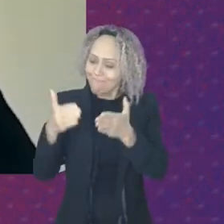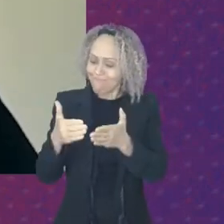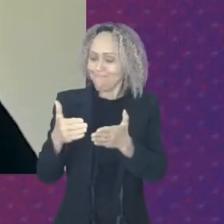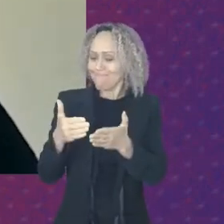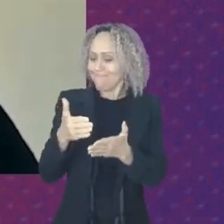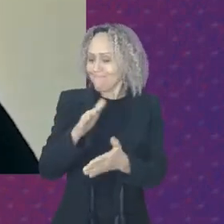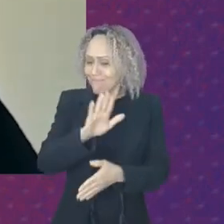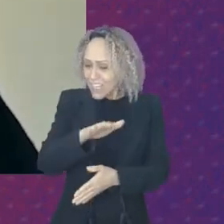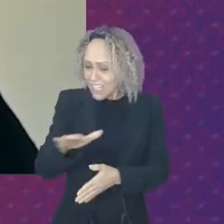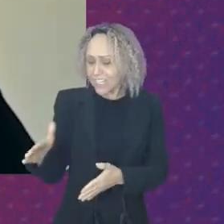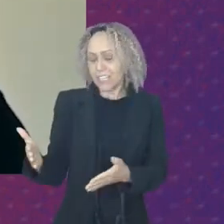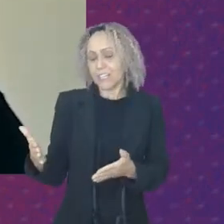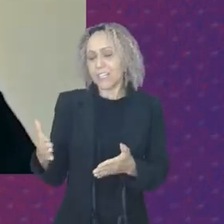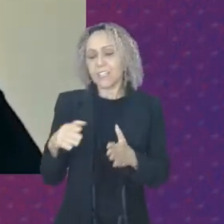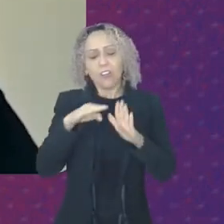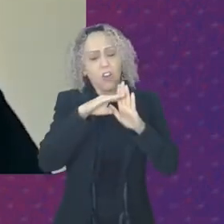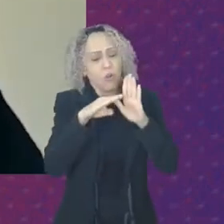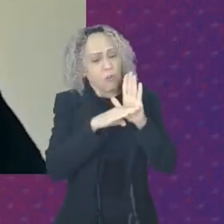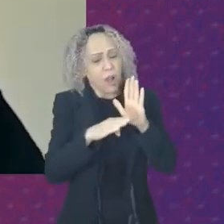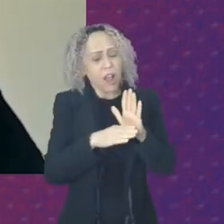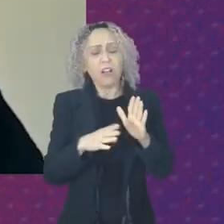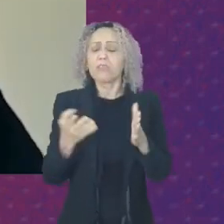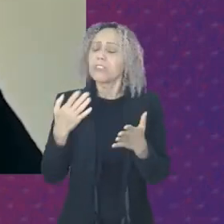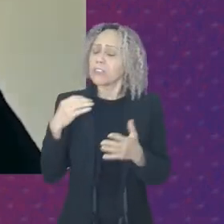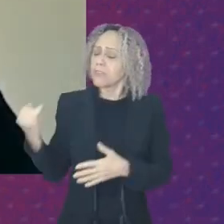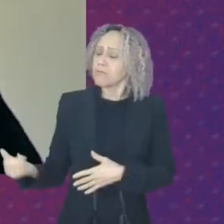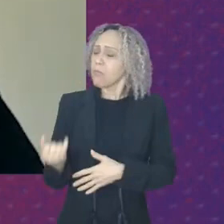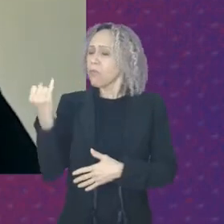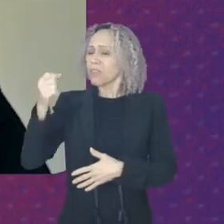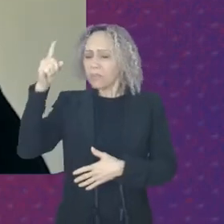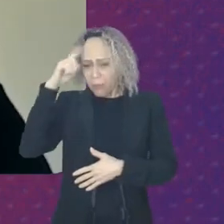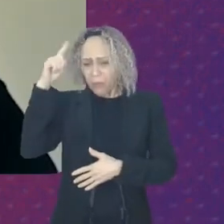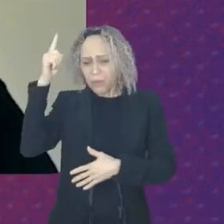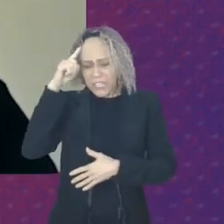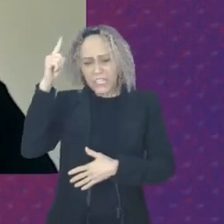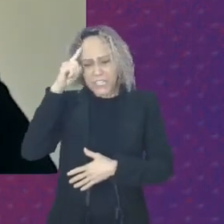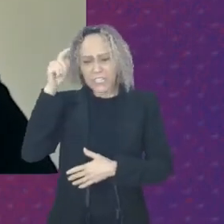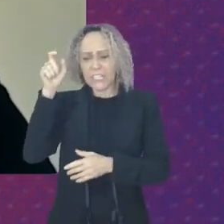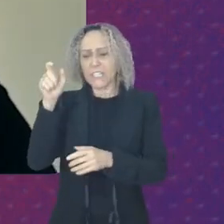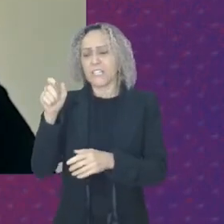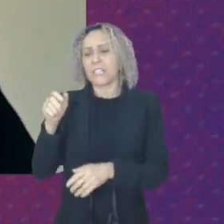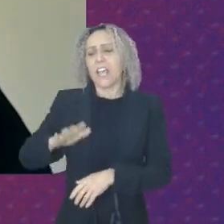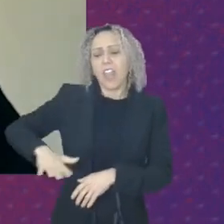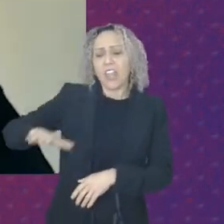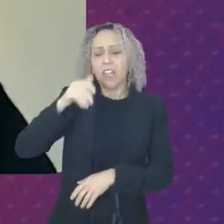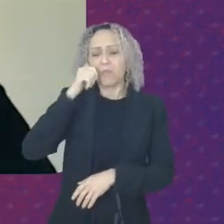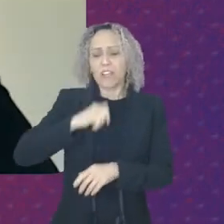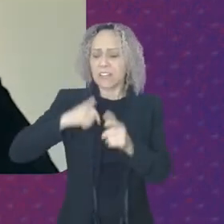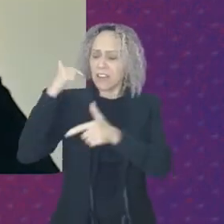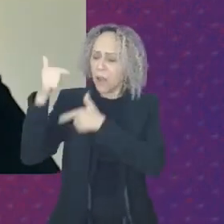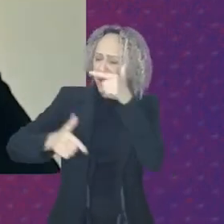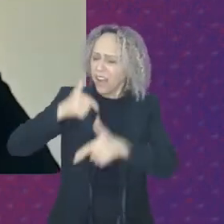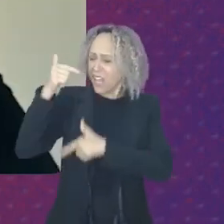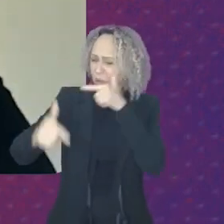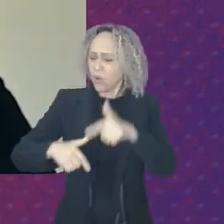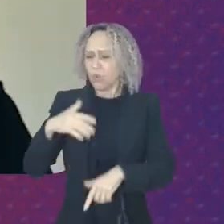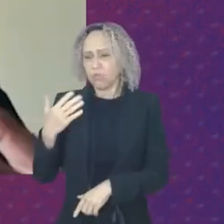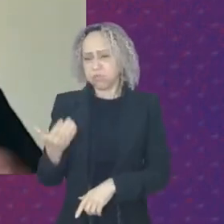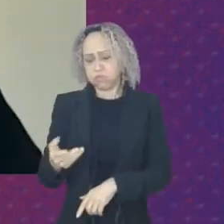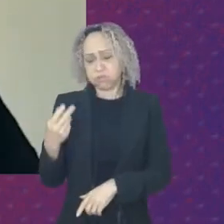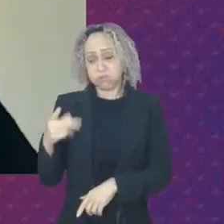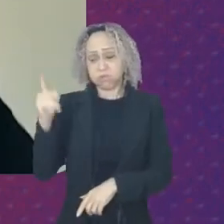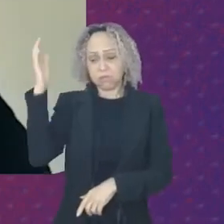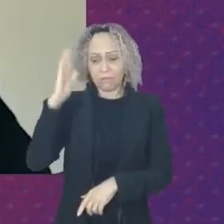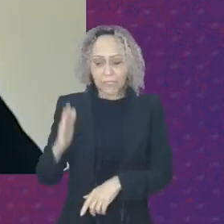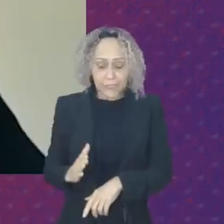dialogando diretamente com o dia a dia das mulheres trabalhadoras de todo o país. Essas pautas surgem de diversas formas. Nós temos que